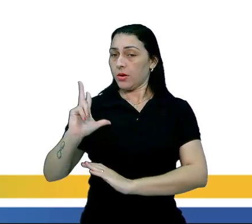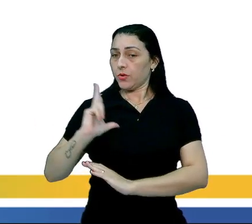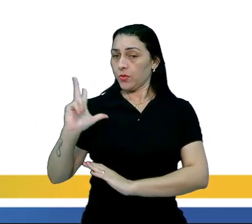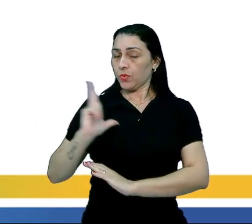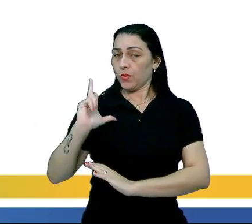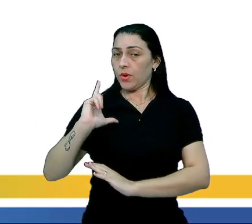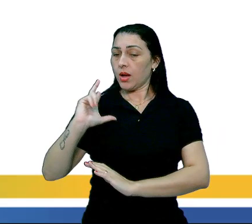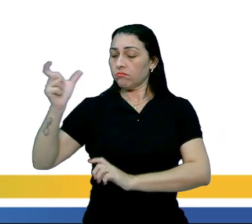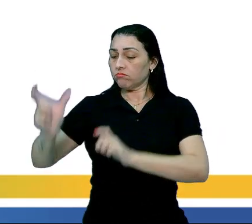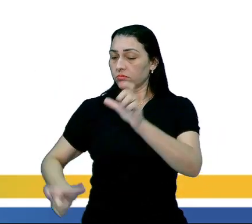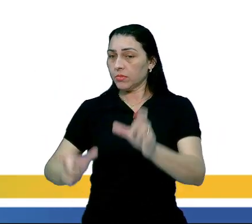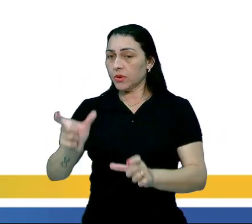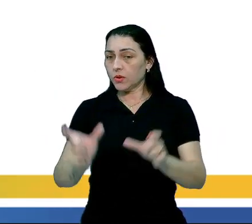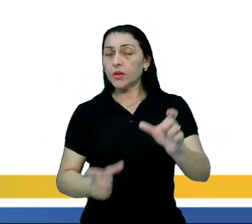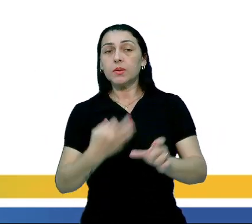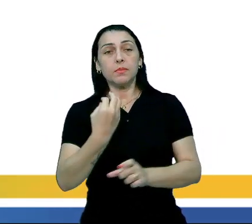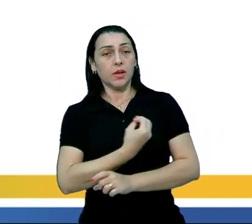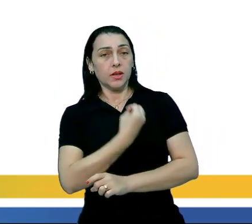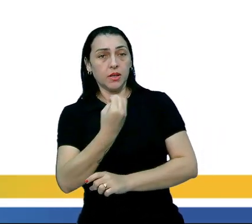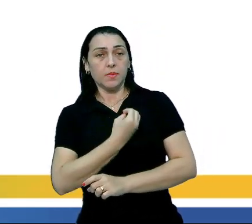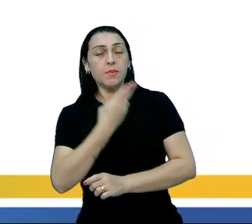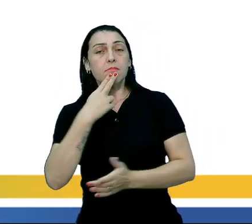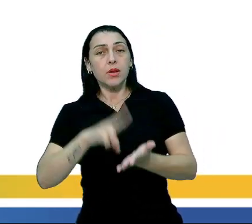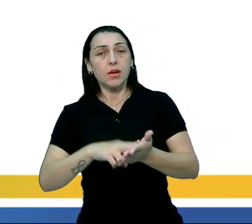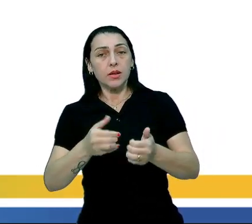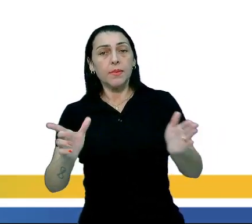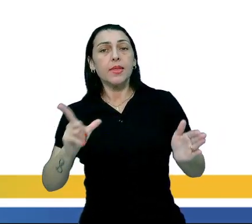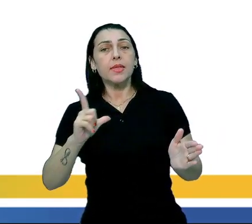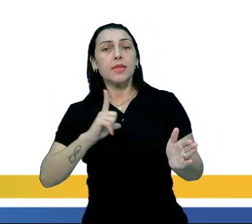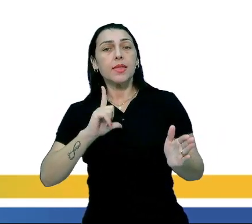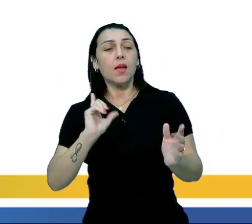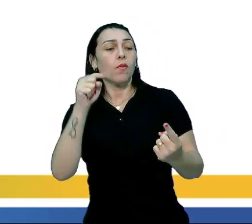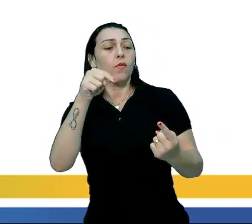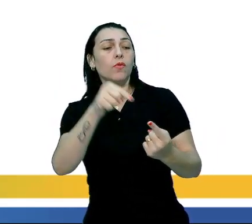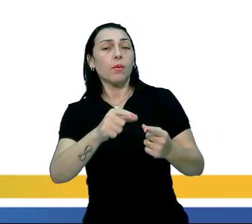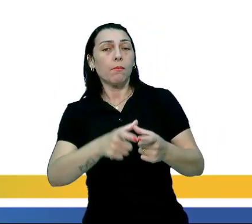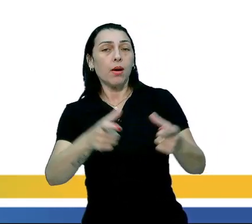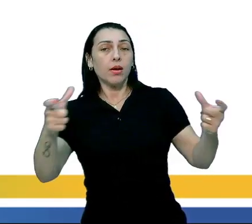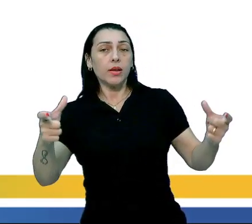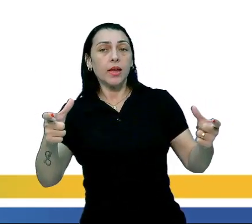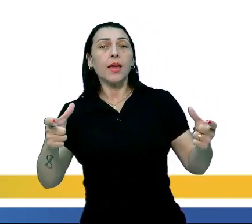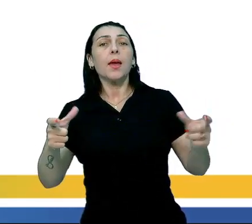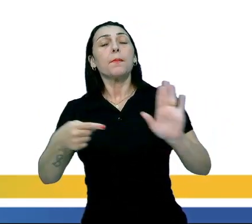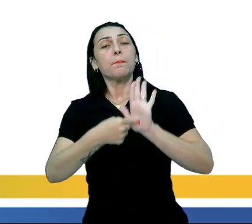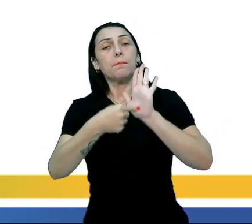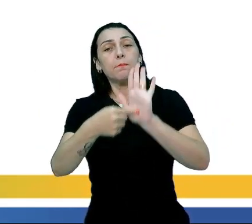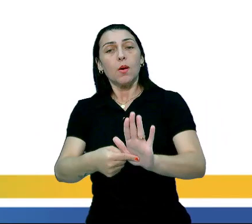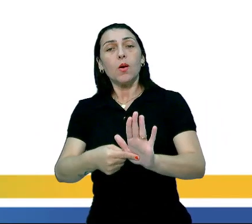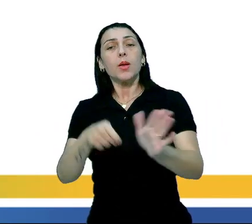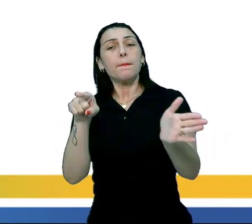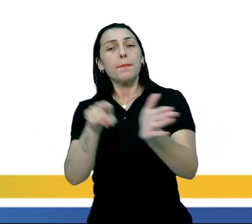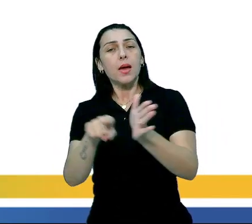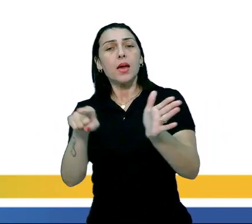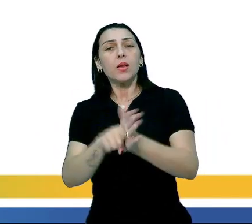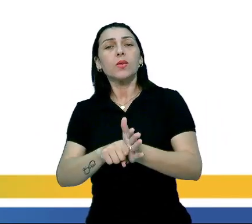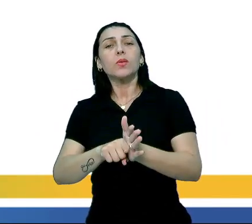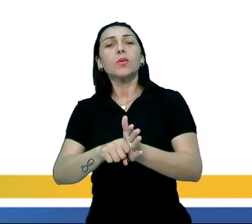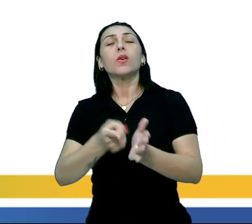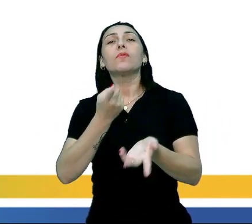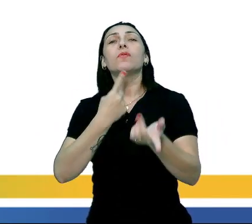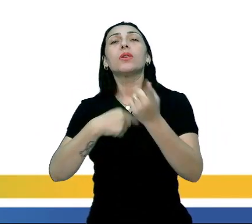interlocutores envolvidos, a carta aberta possui uma função mais ampla, que abarcam questões de interesse